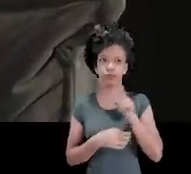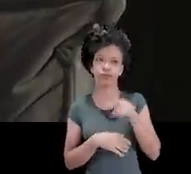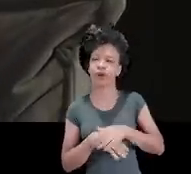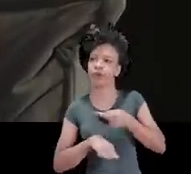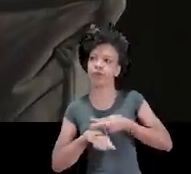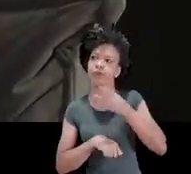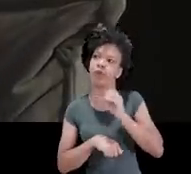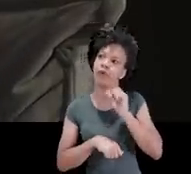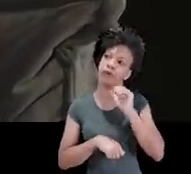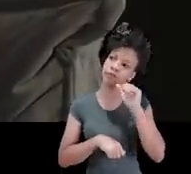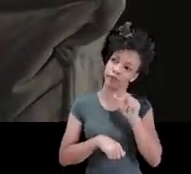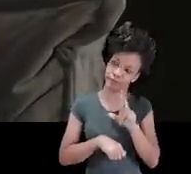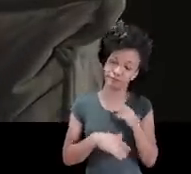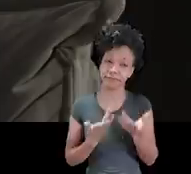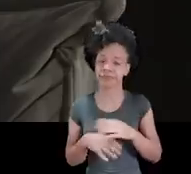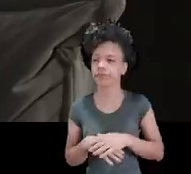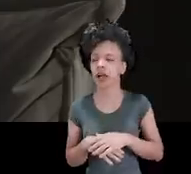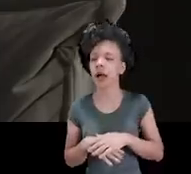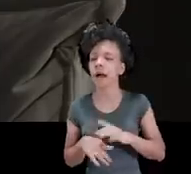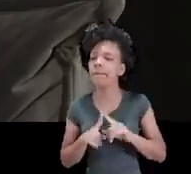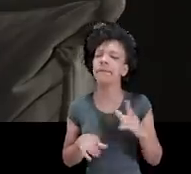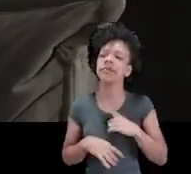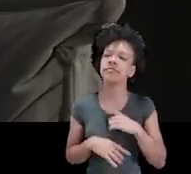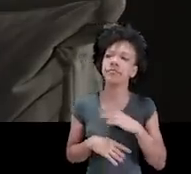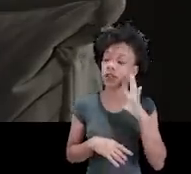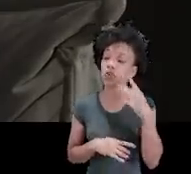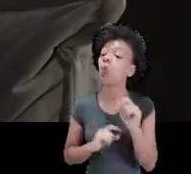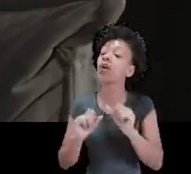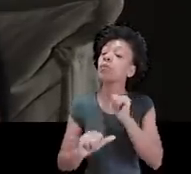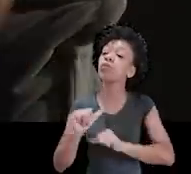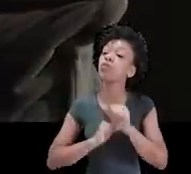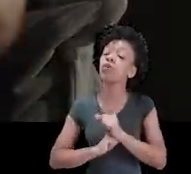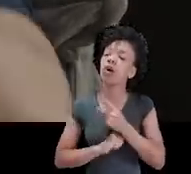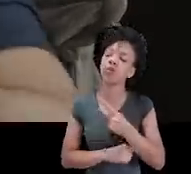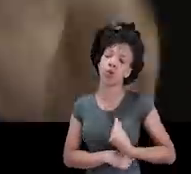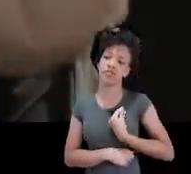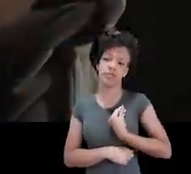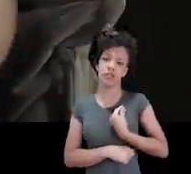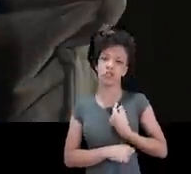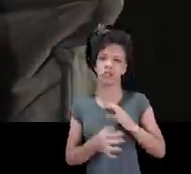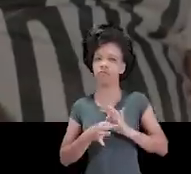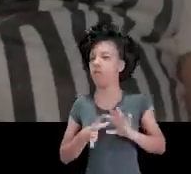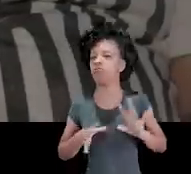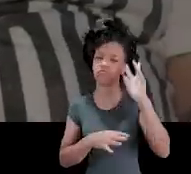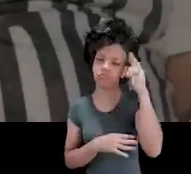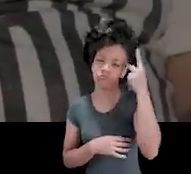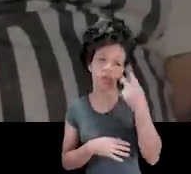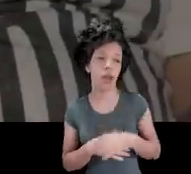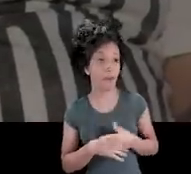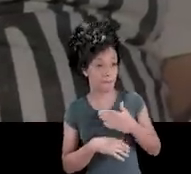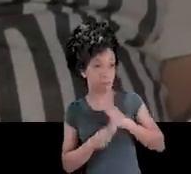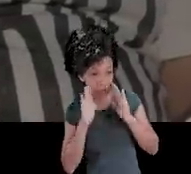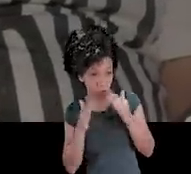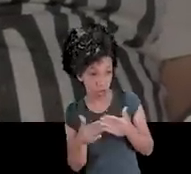Oscar e tal. Você tomou essa decisão, o que mudou a tua vida? Ele falou um negócio de liberdade e tal. O que mudou? Pra mim é totalmente